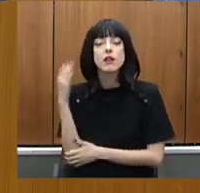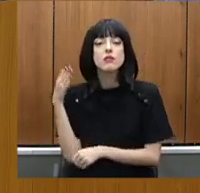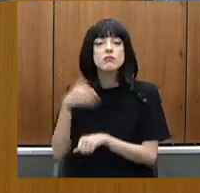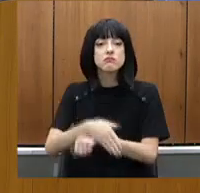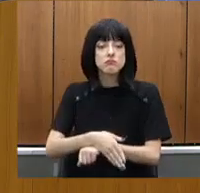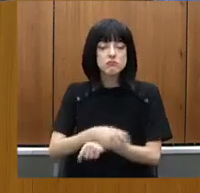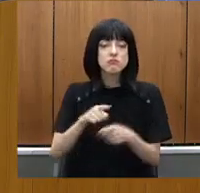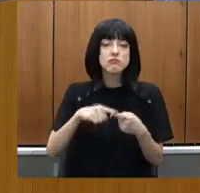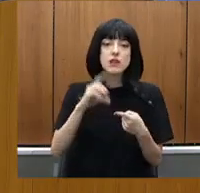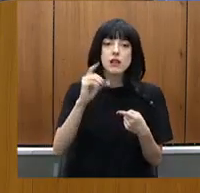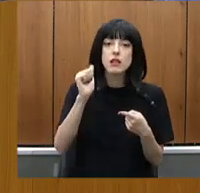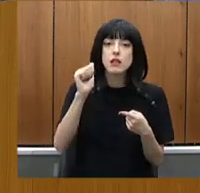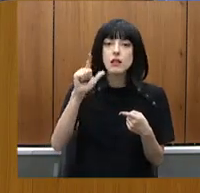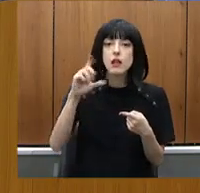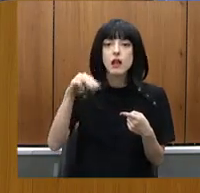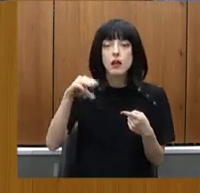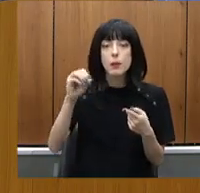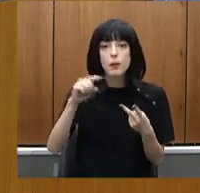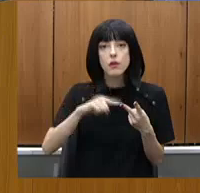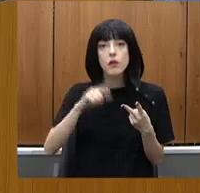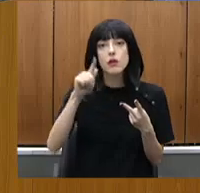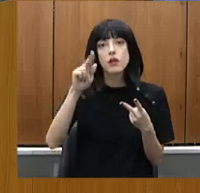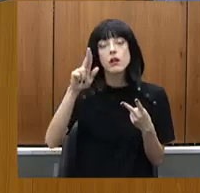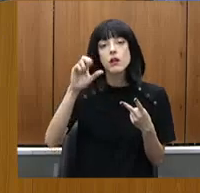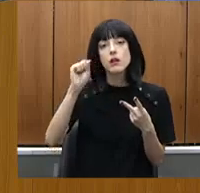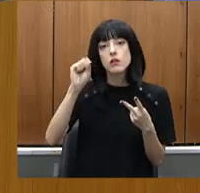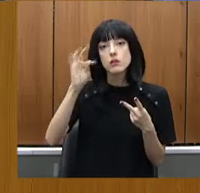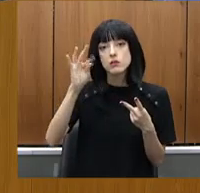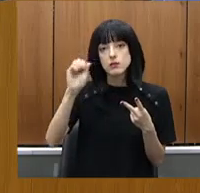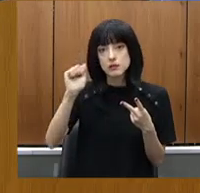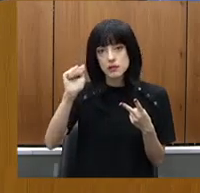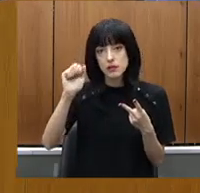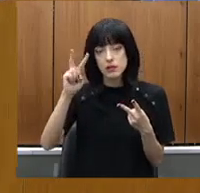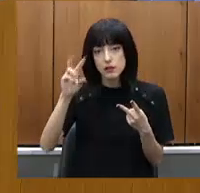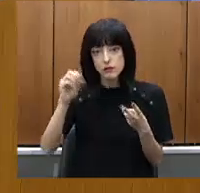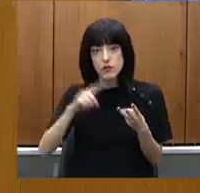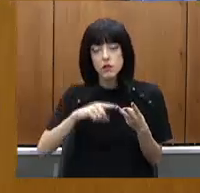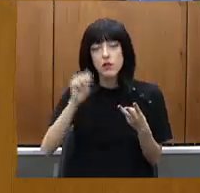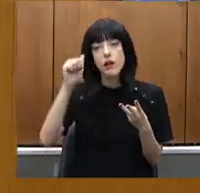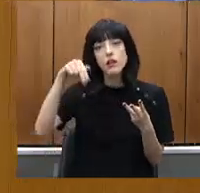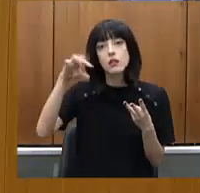Gustavo Santana Antônio Carlos Arantes Duarte bsh